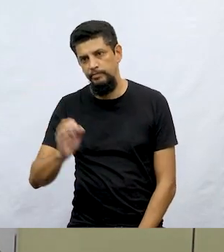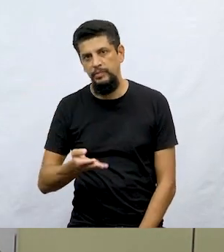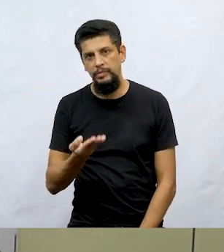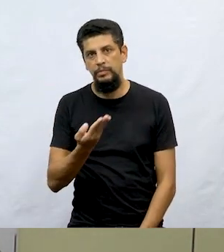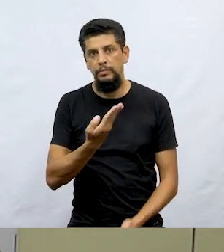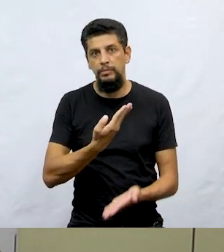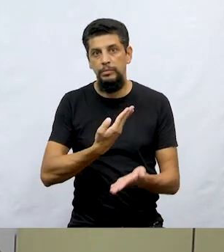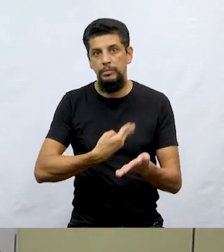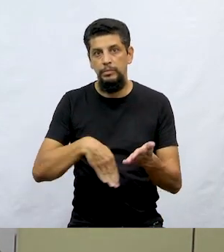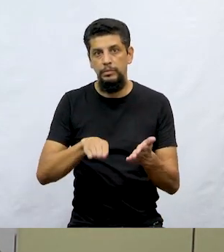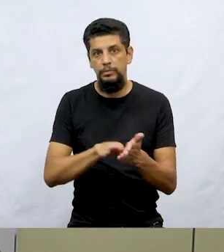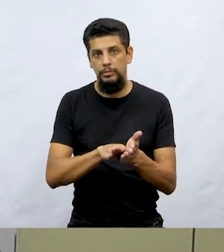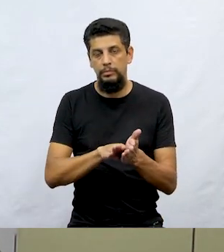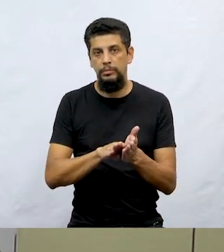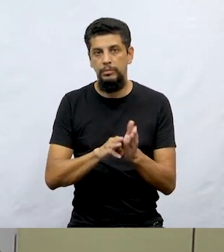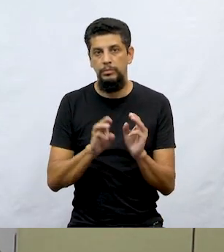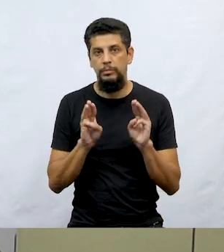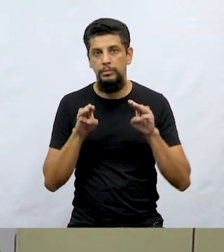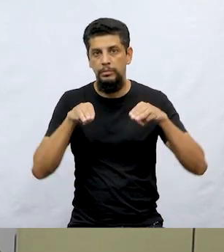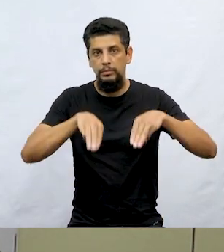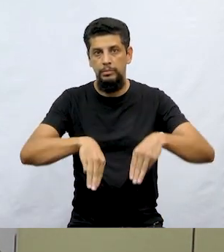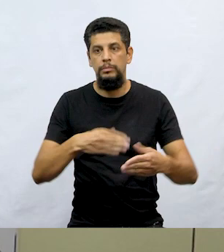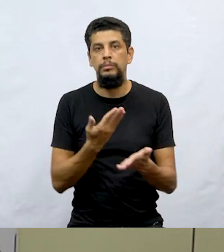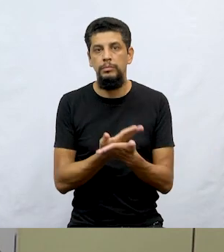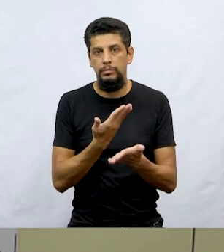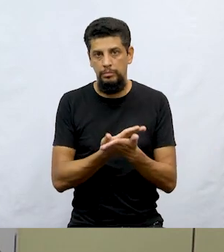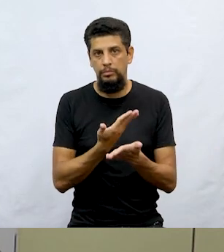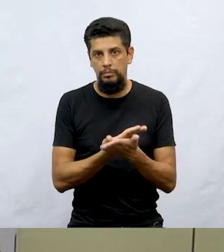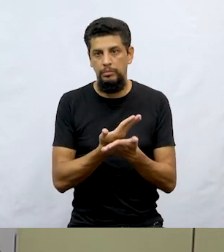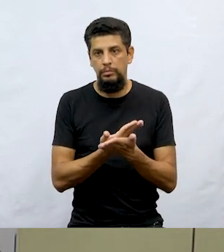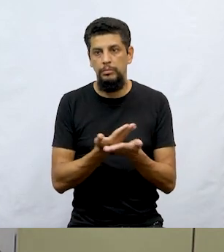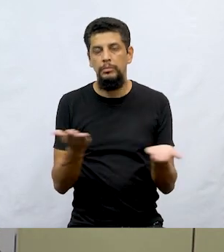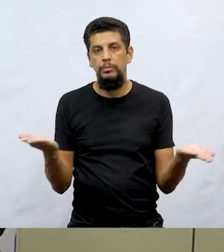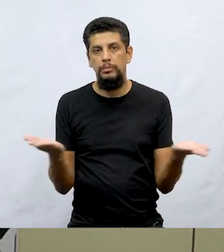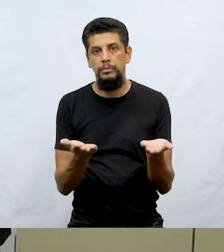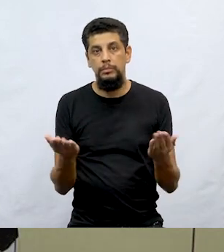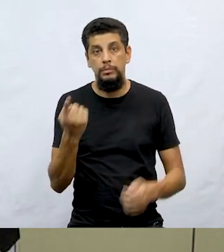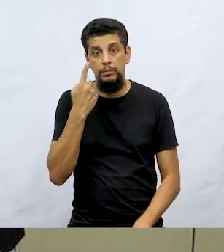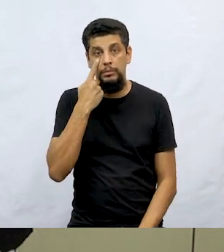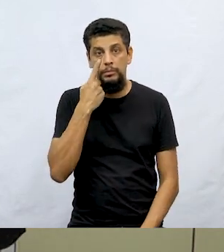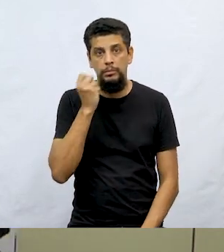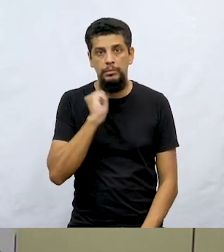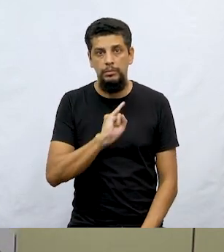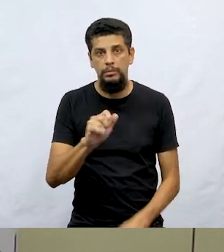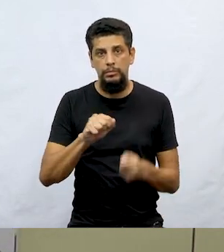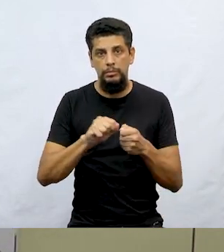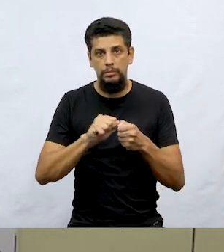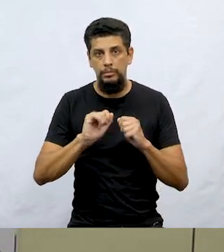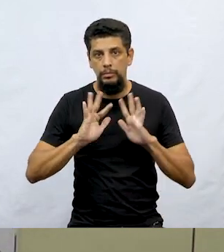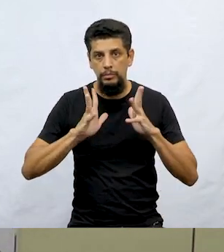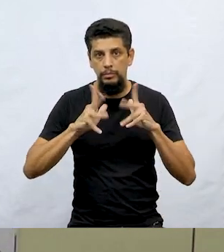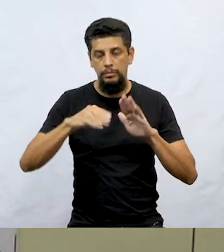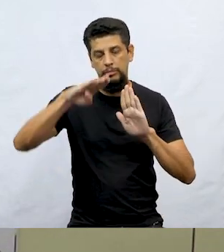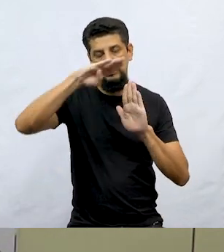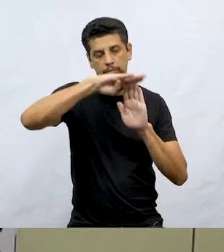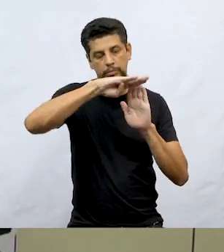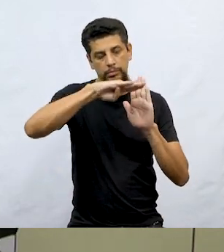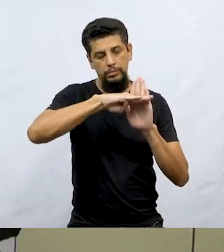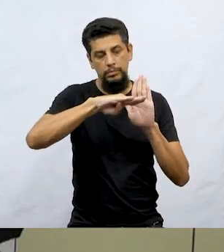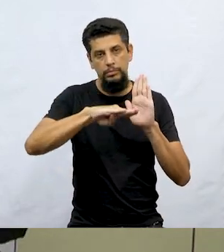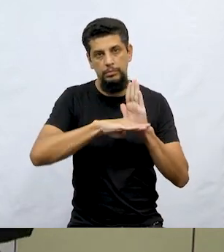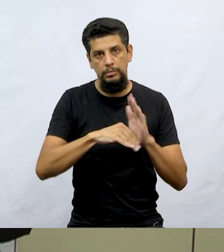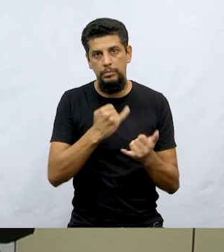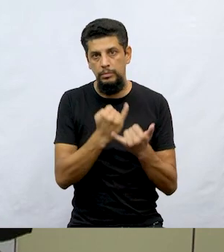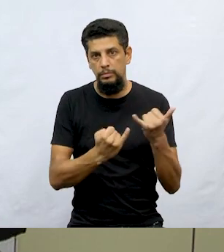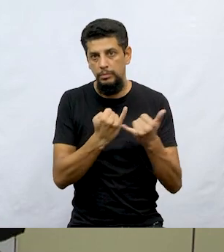bem. Estamos chegando quase ao final da nossa aula? Estamos chegando quase ao final. E agora nós vamos ver se a gente cumpriu com a nossa rotina. Eu falei